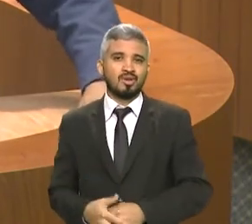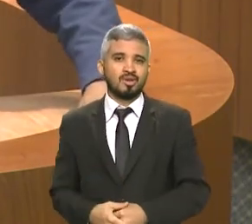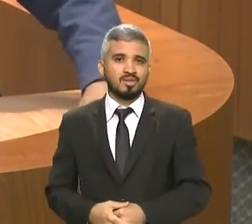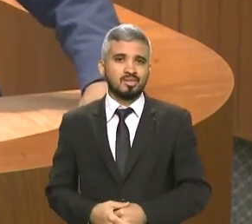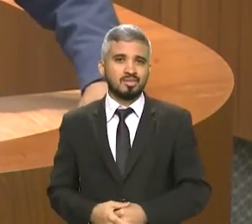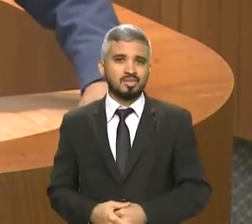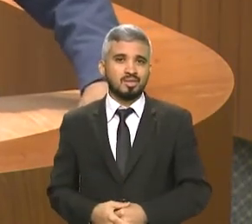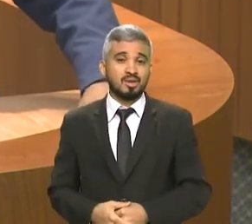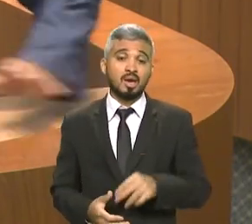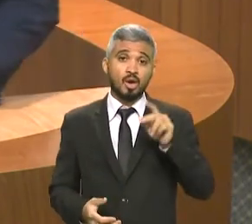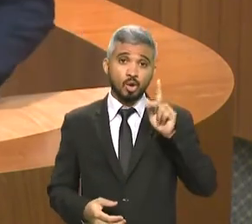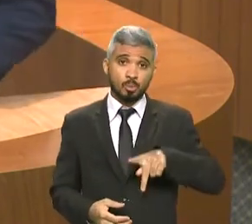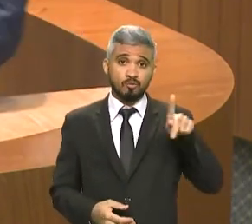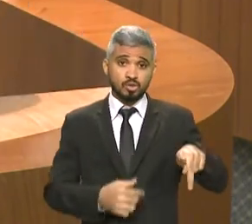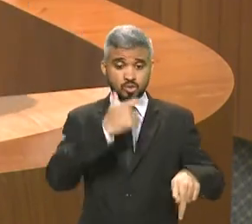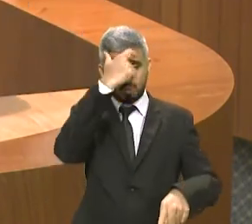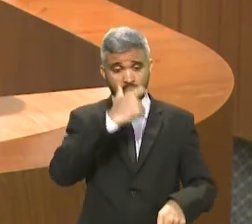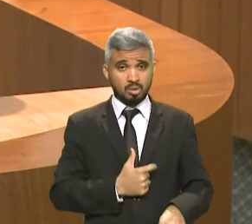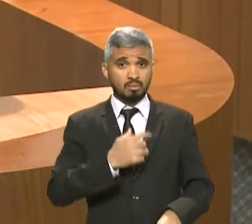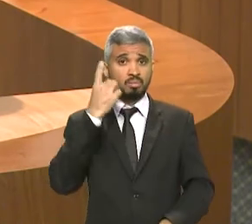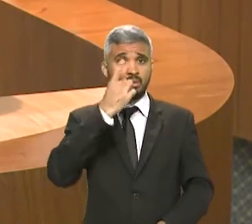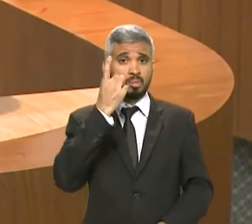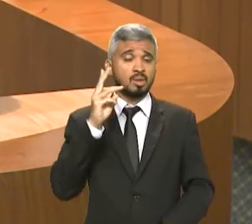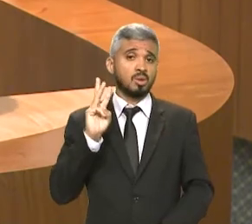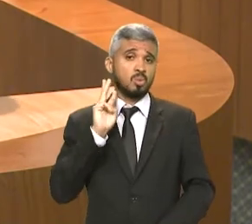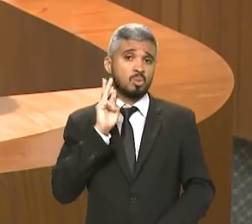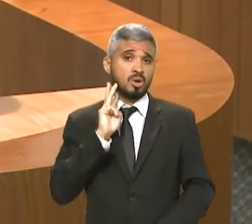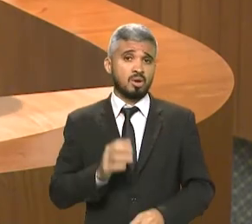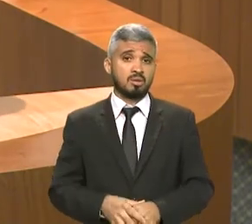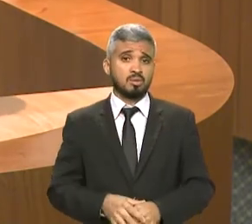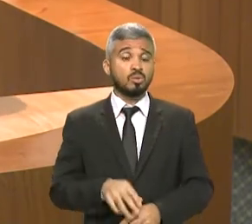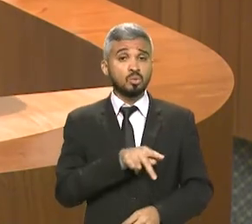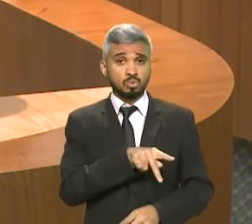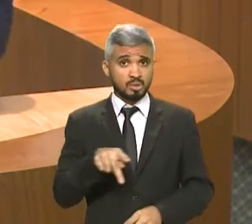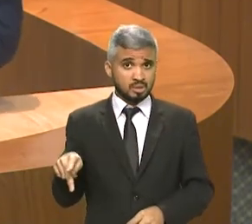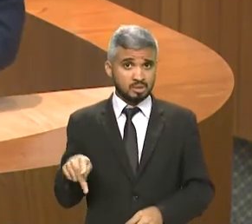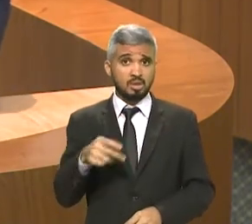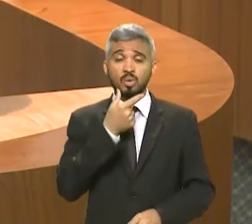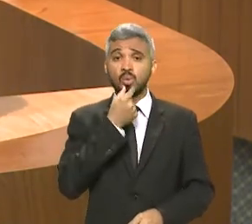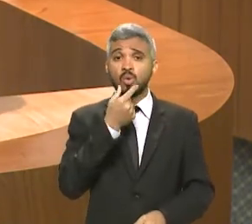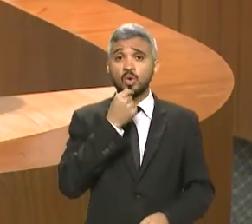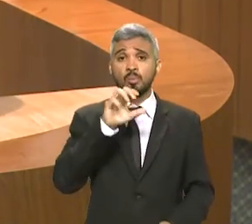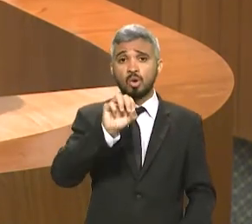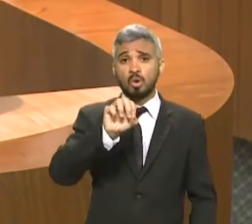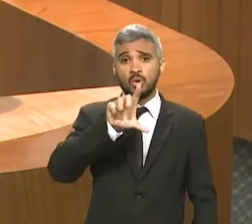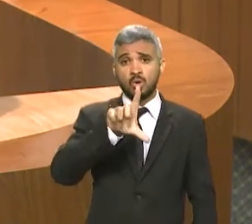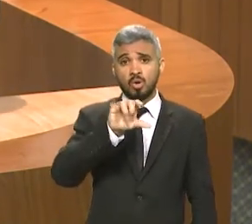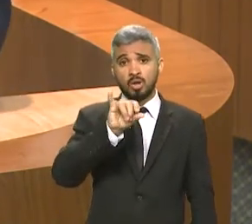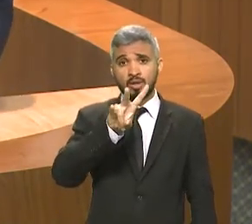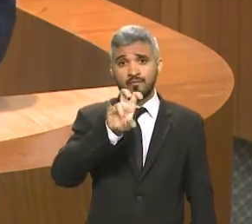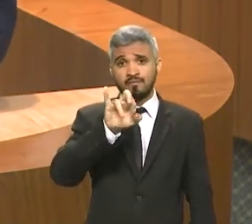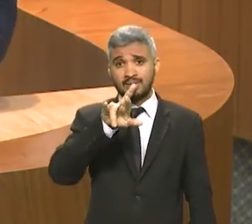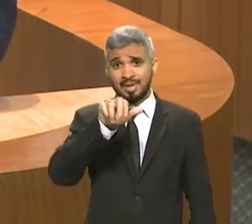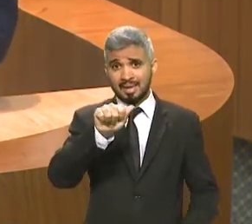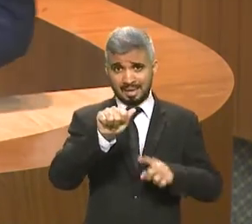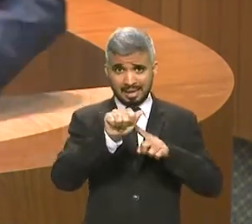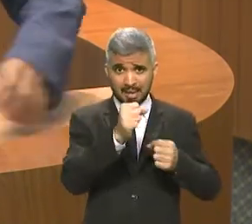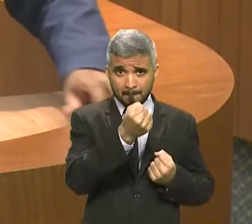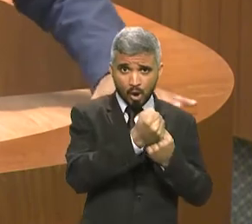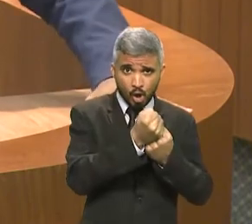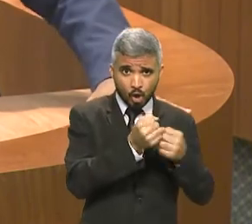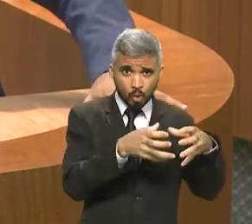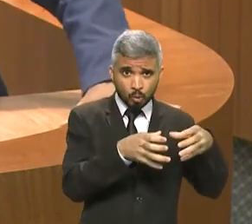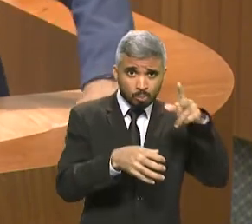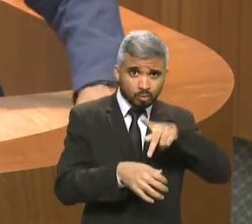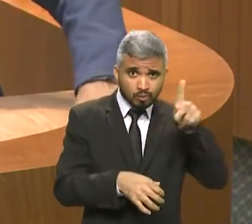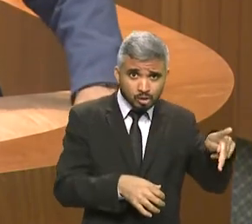isso é o professor e deputado Hélio do Curso. Ô presidente do sindicato, senhor Oliveira, não luta pelos professores,